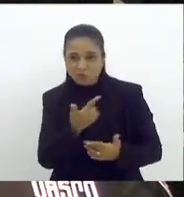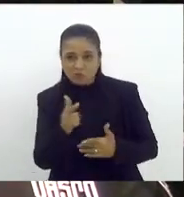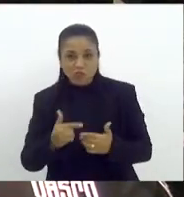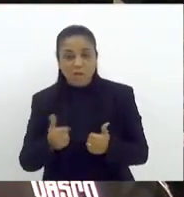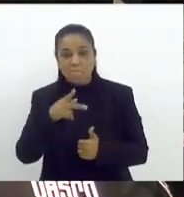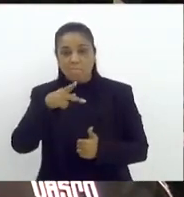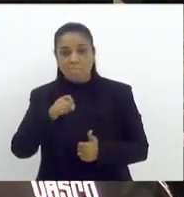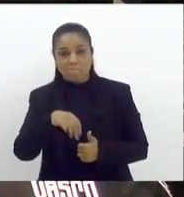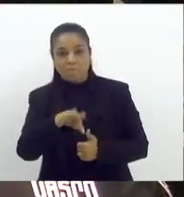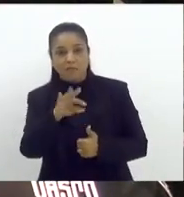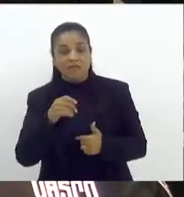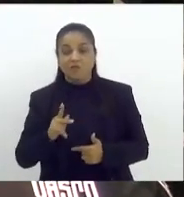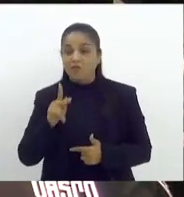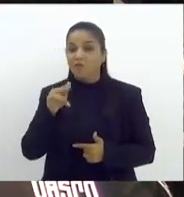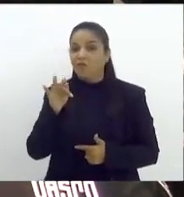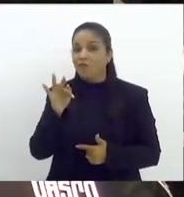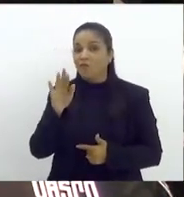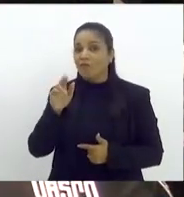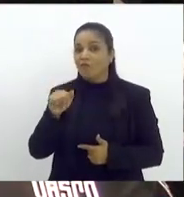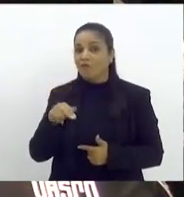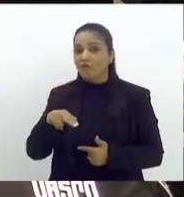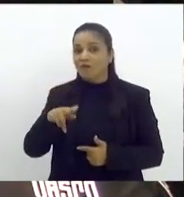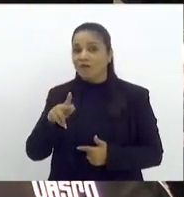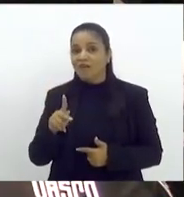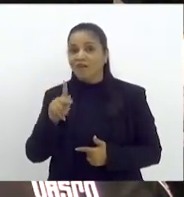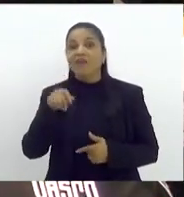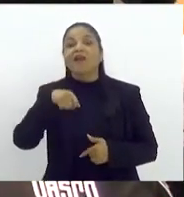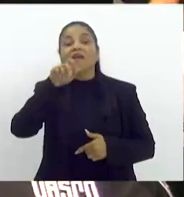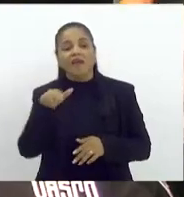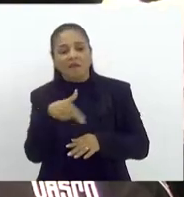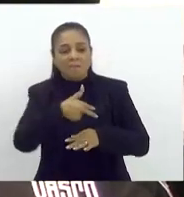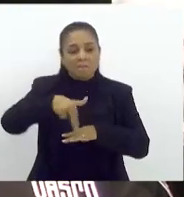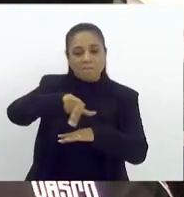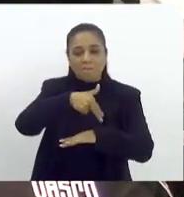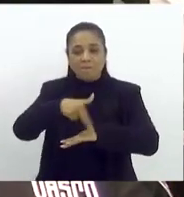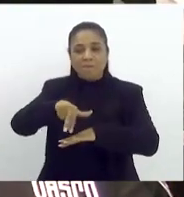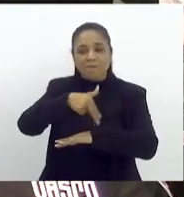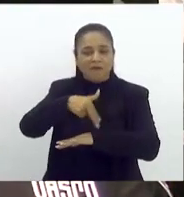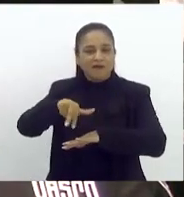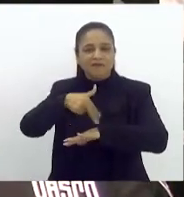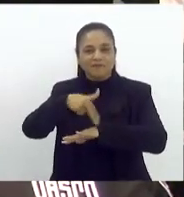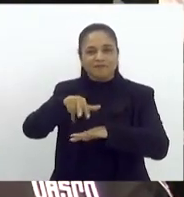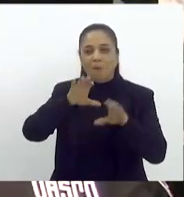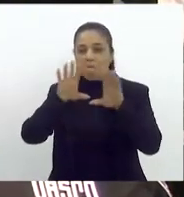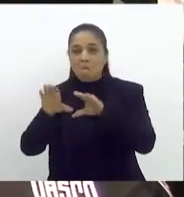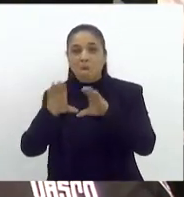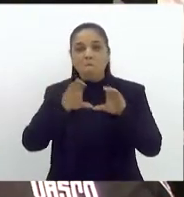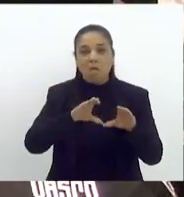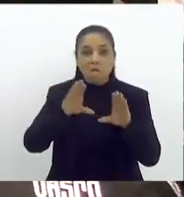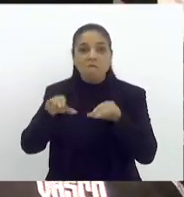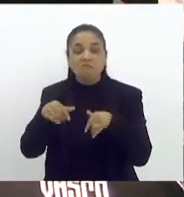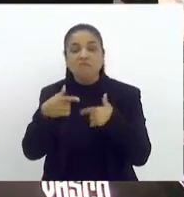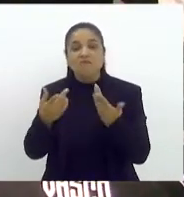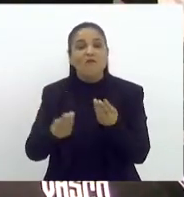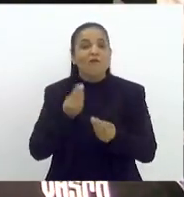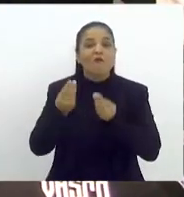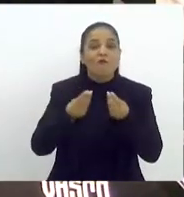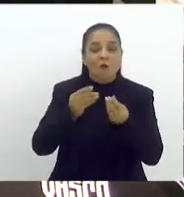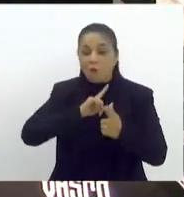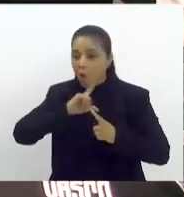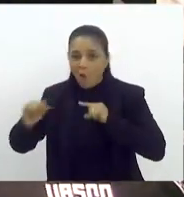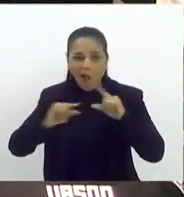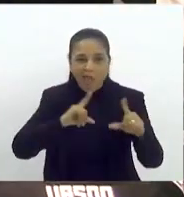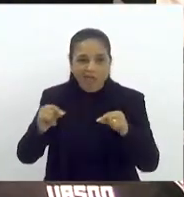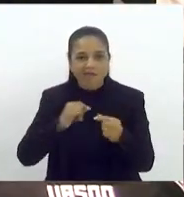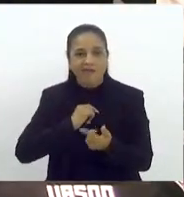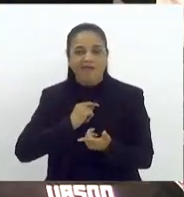E tu foi que não existisse quem ia balançar as Patrícia música clássica acho difícil te mostra como é correr de frente ao